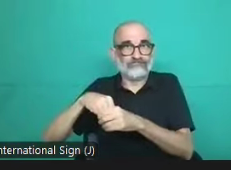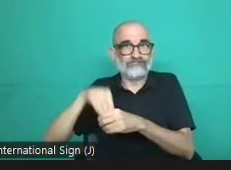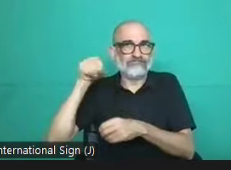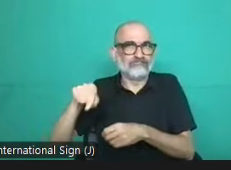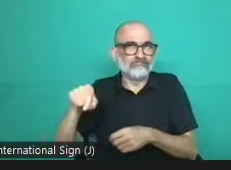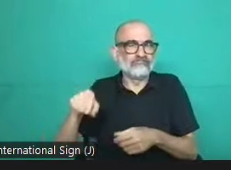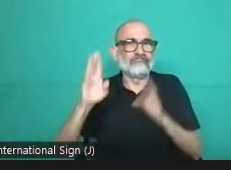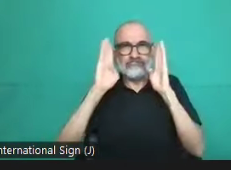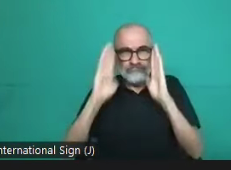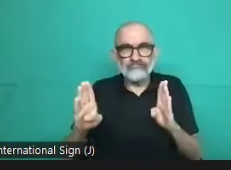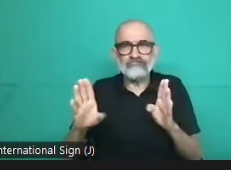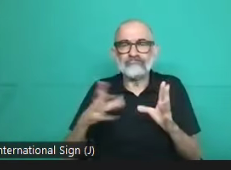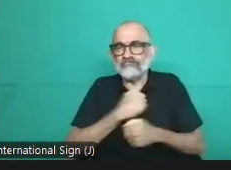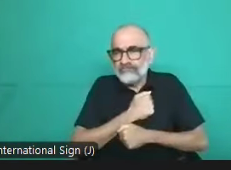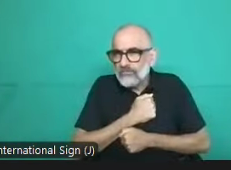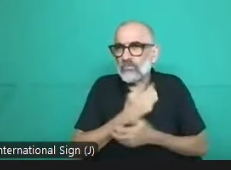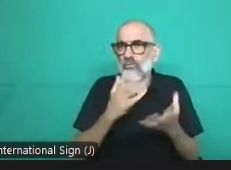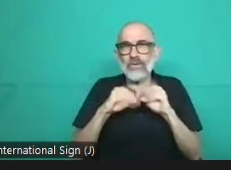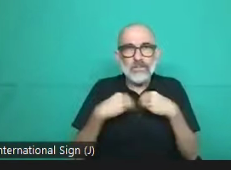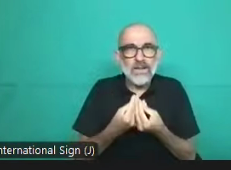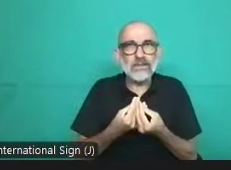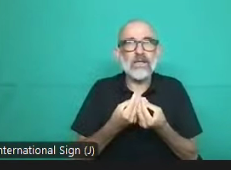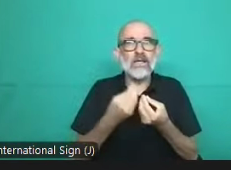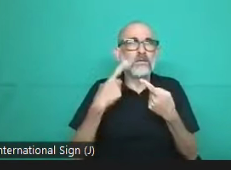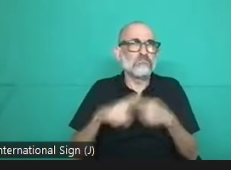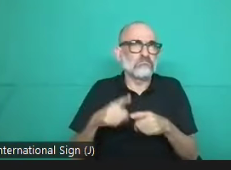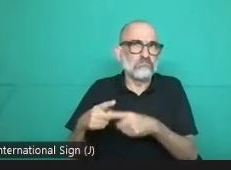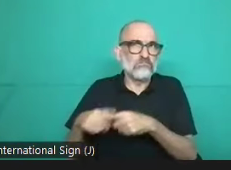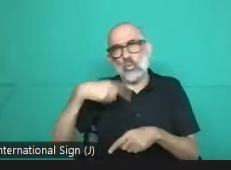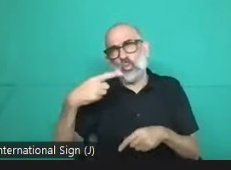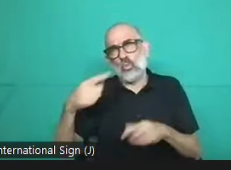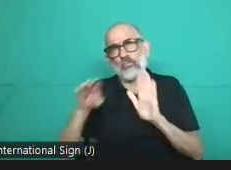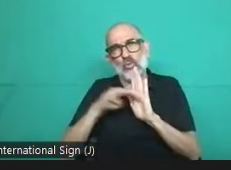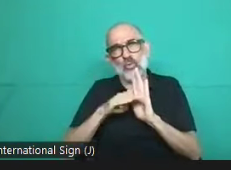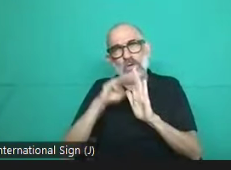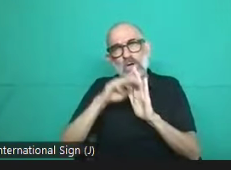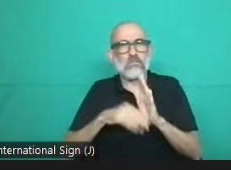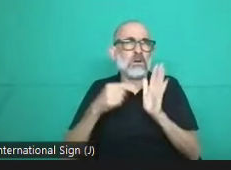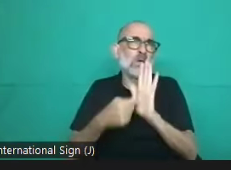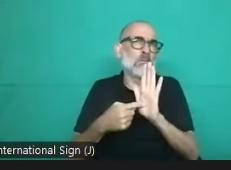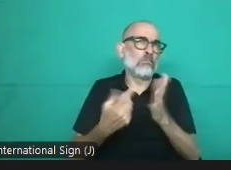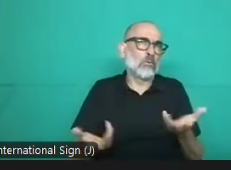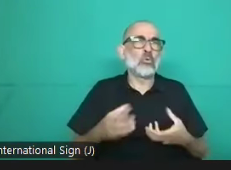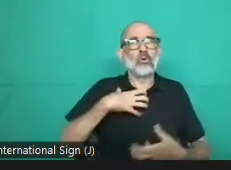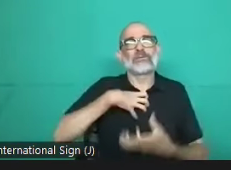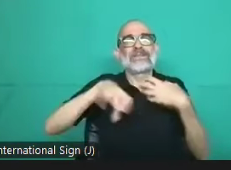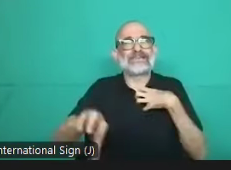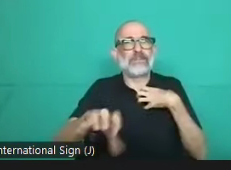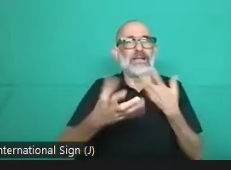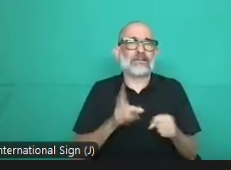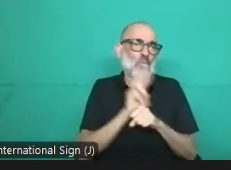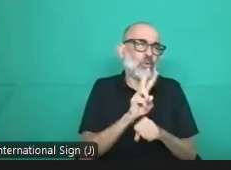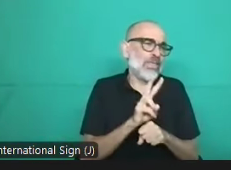o cuidado para os pacientes com HIV/AIDS, que o colega acabou de falar da experiência, e etc. A gente tem problema estrutural que a gente